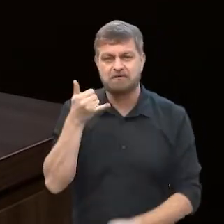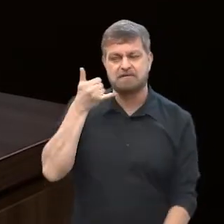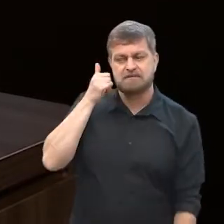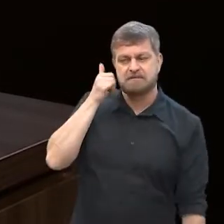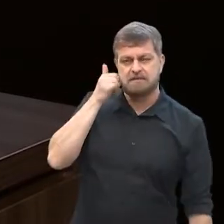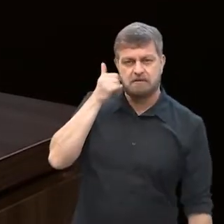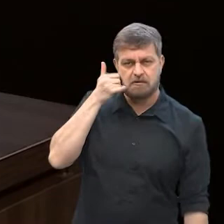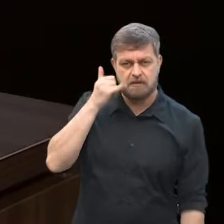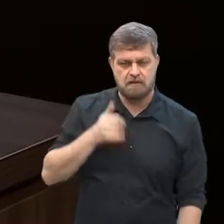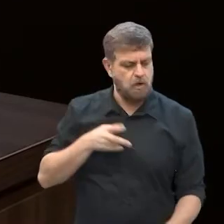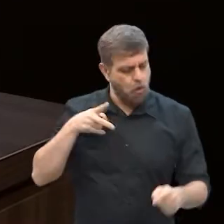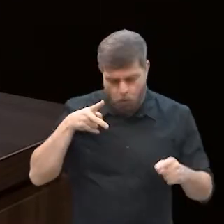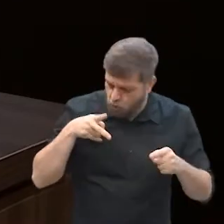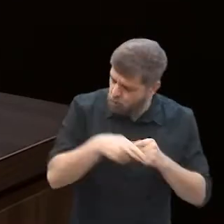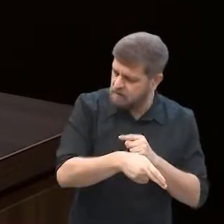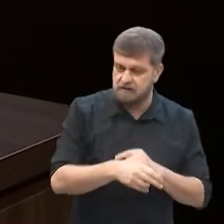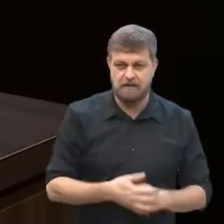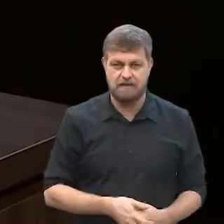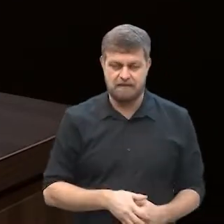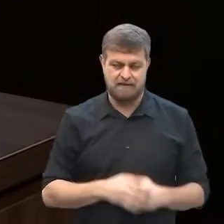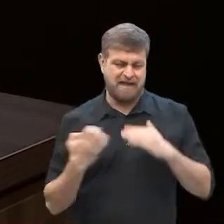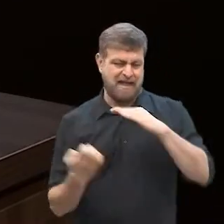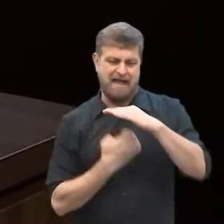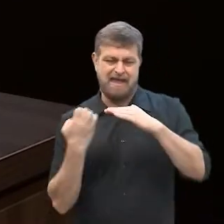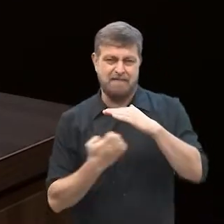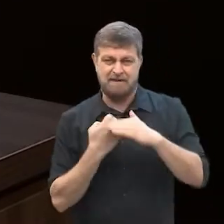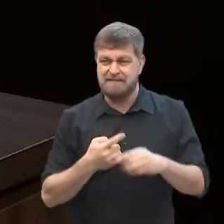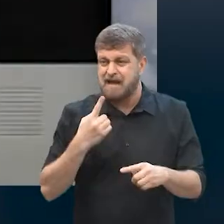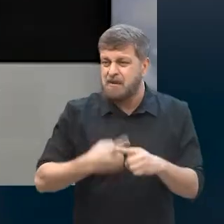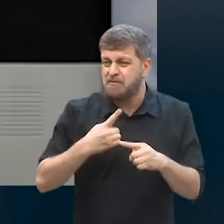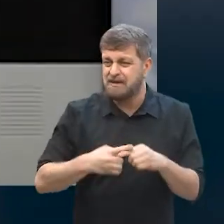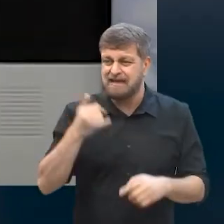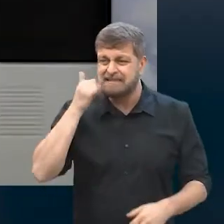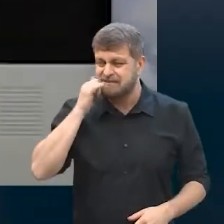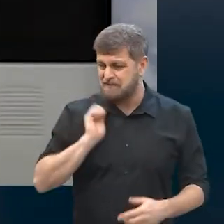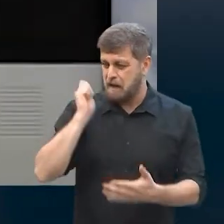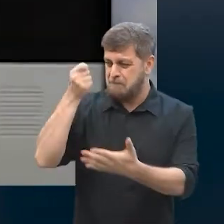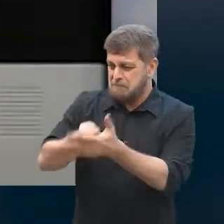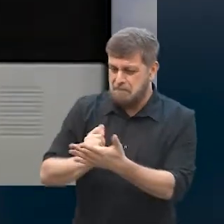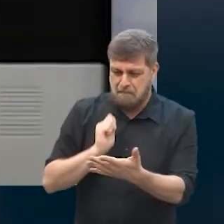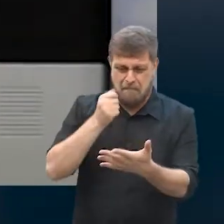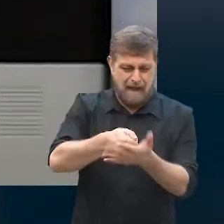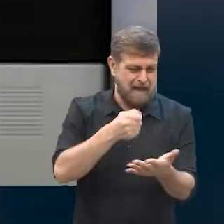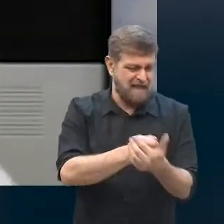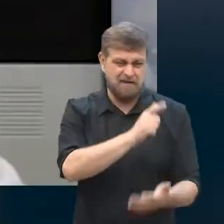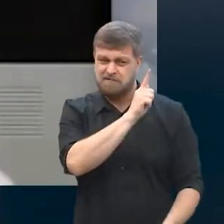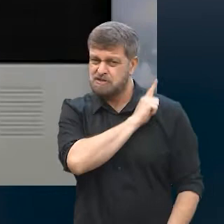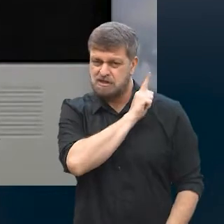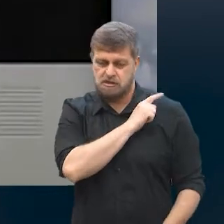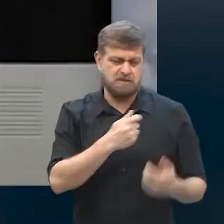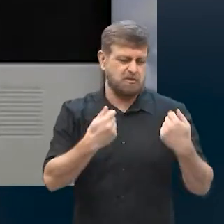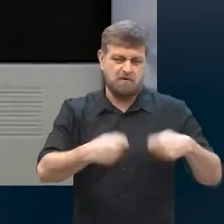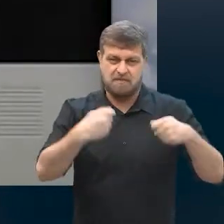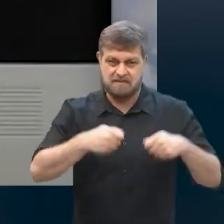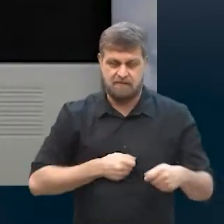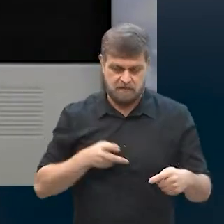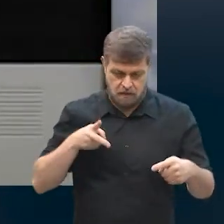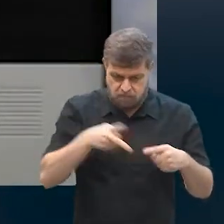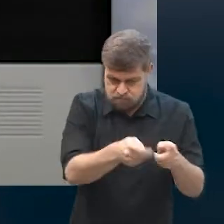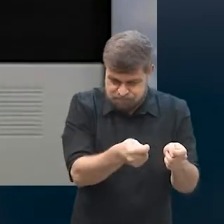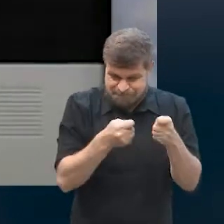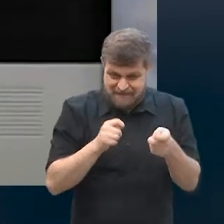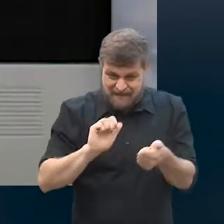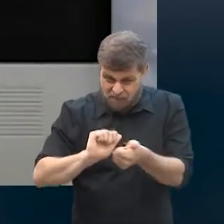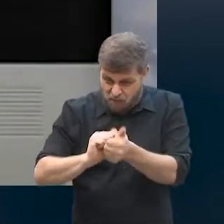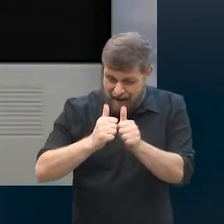celular, cortei celular, a empresa não tinha condições de pagar um celular o gerente. Então, assim, eu fui fazendo